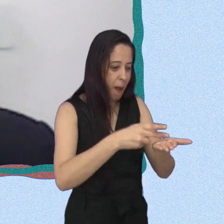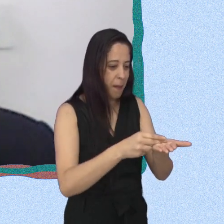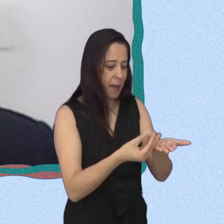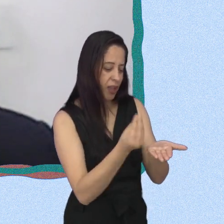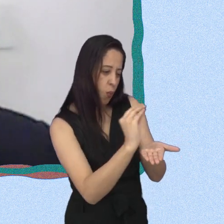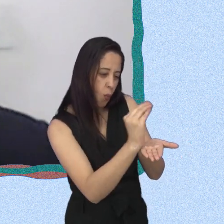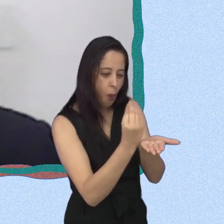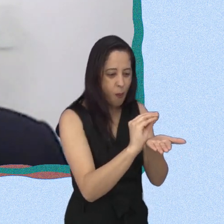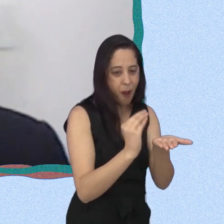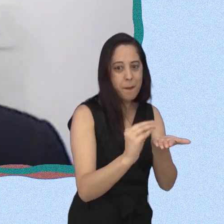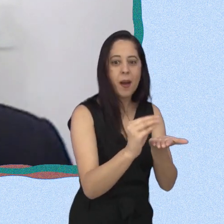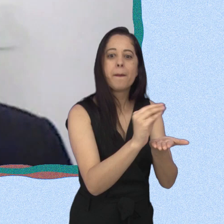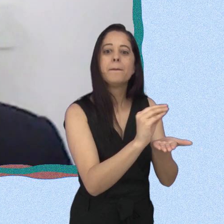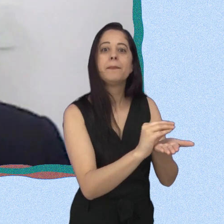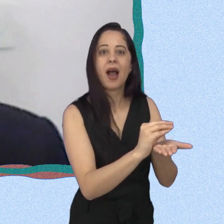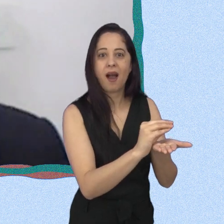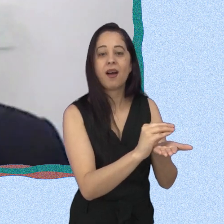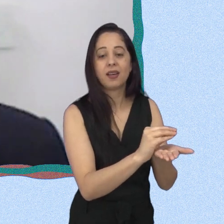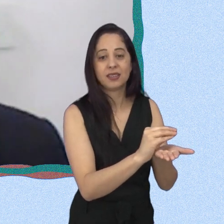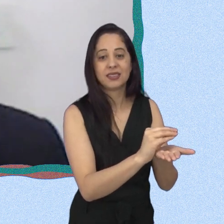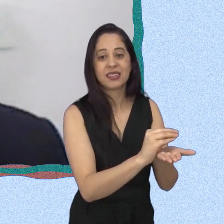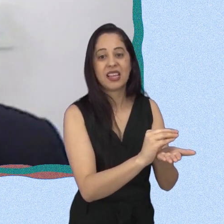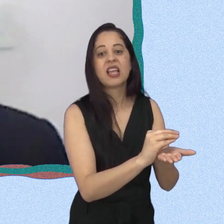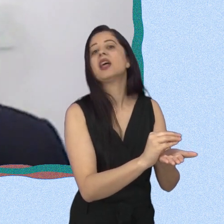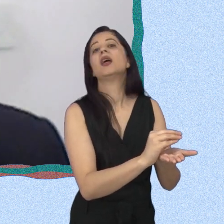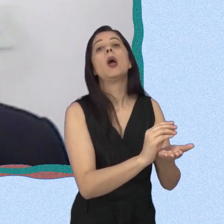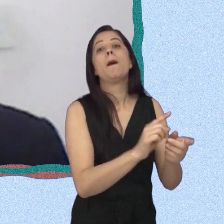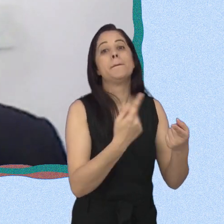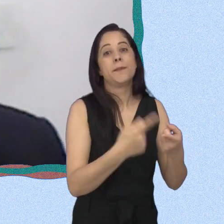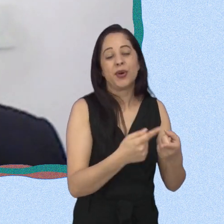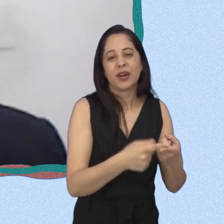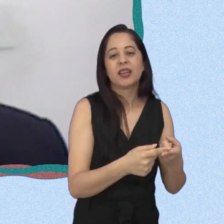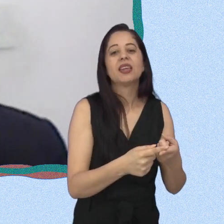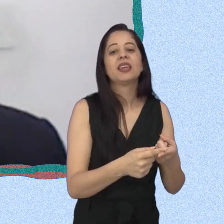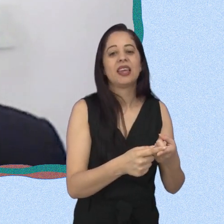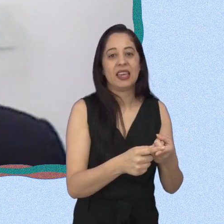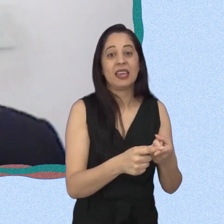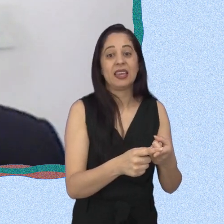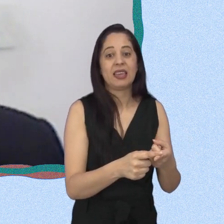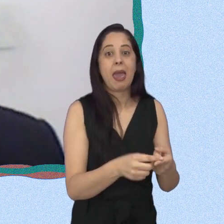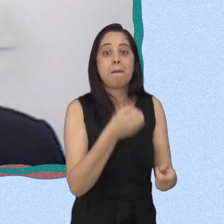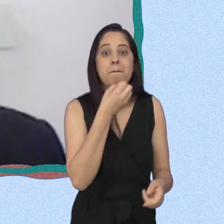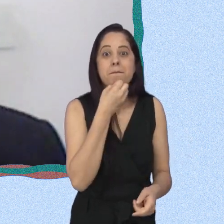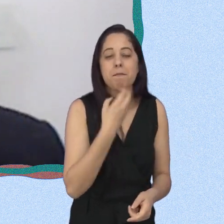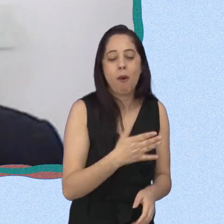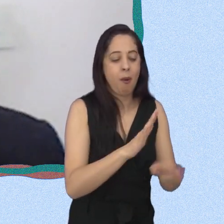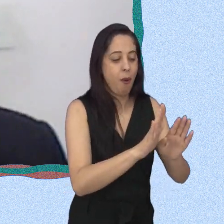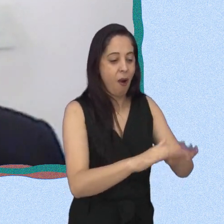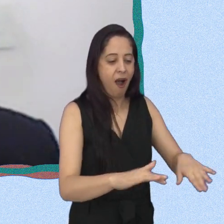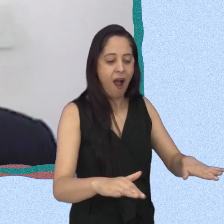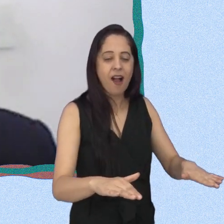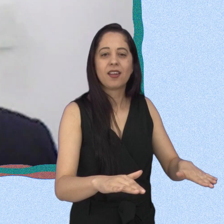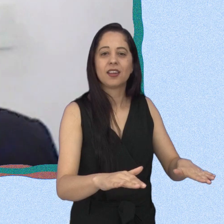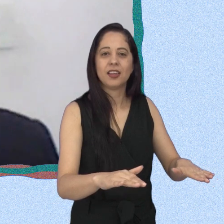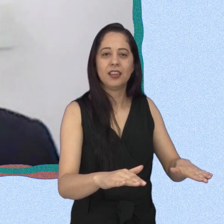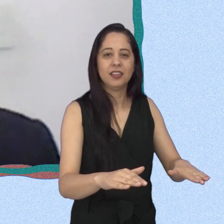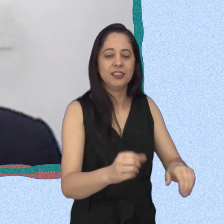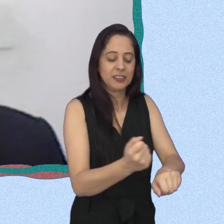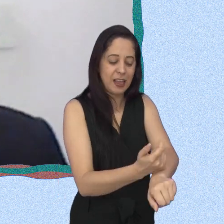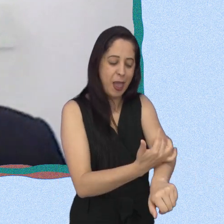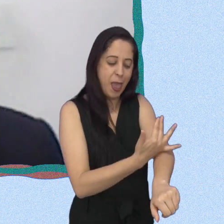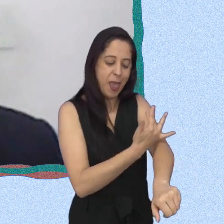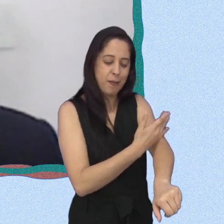dizia anteriormente, a tolerância, porque nem todos atingem, né, o mesmo ponto ao mesmo